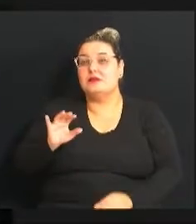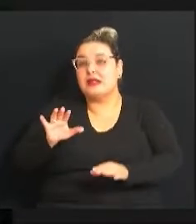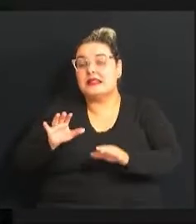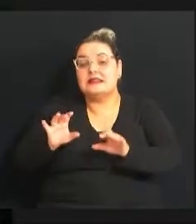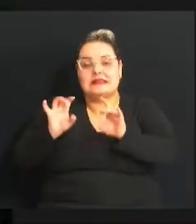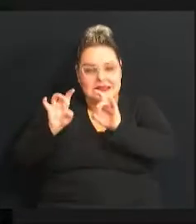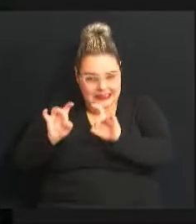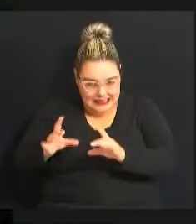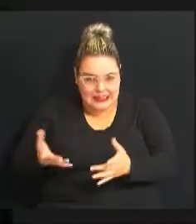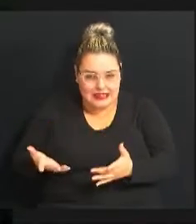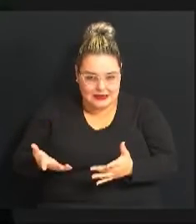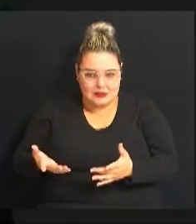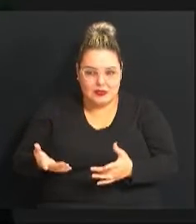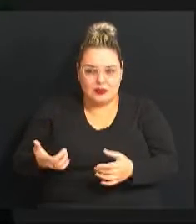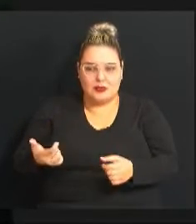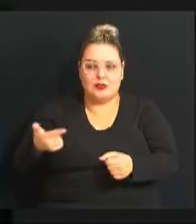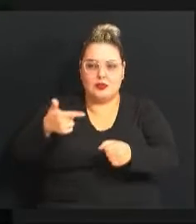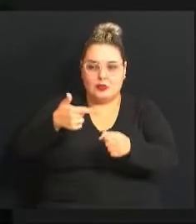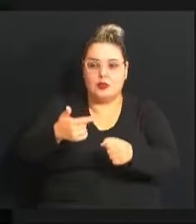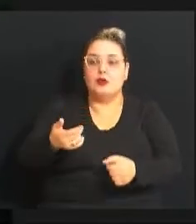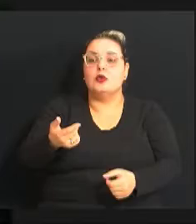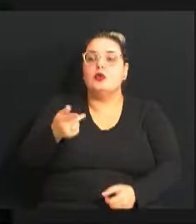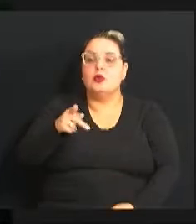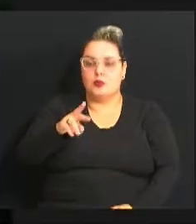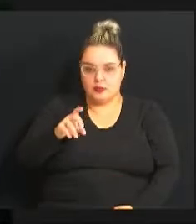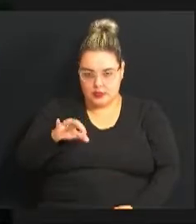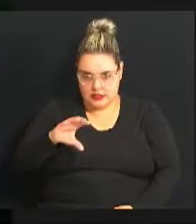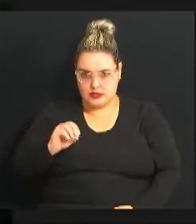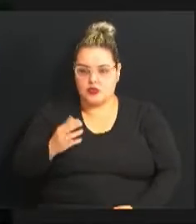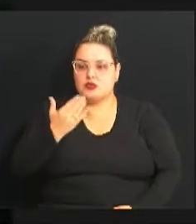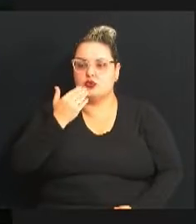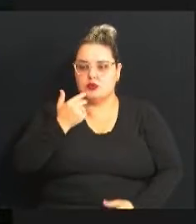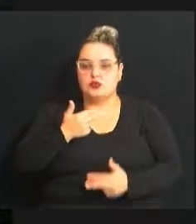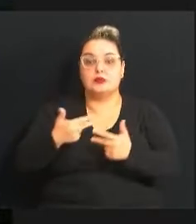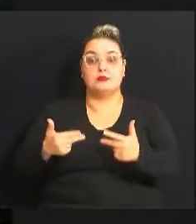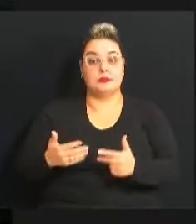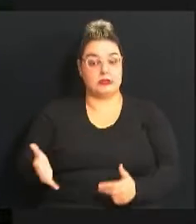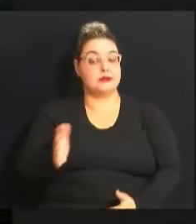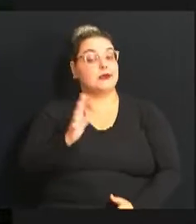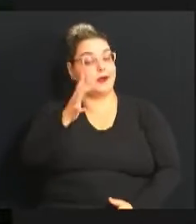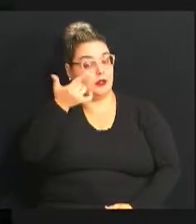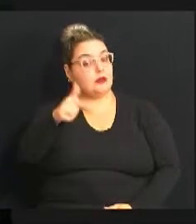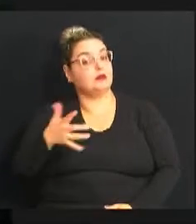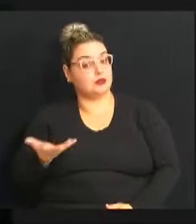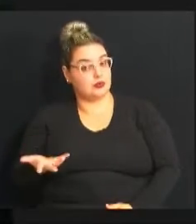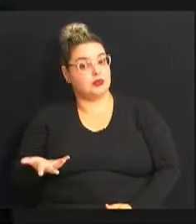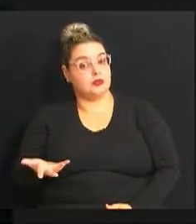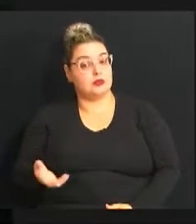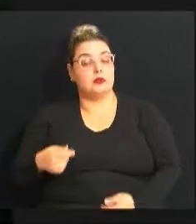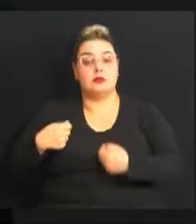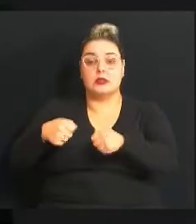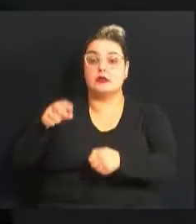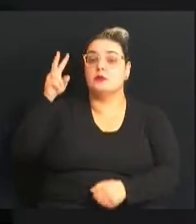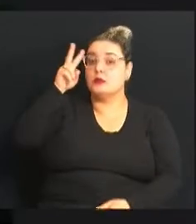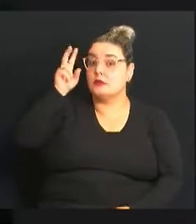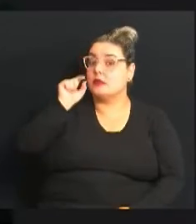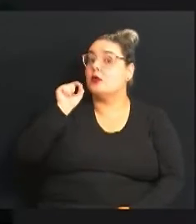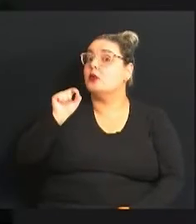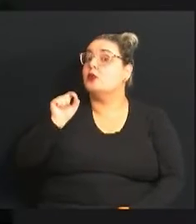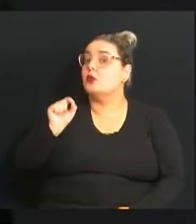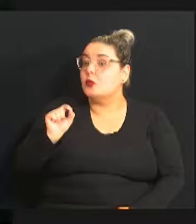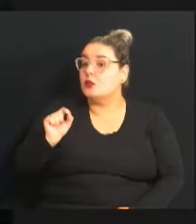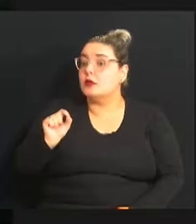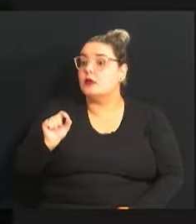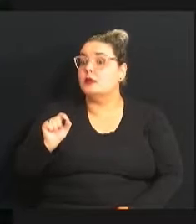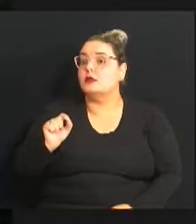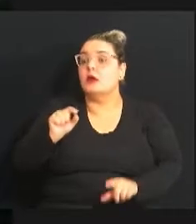dos combustíveis, o preço dos alimentos continua ainda bem elevado, e a gente tem que lembrar o seguinte, mesmo a queda que